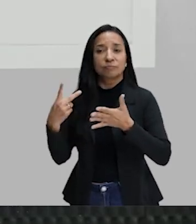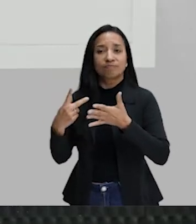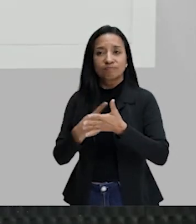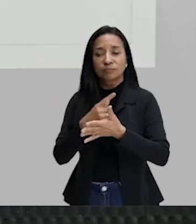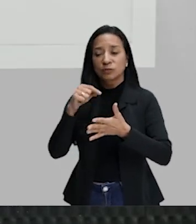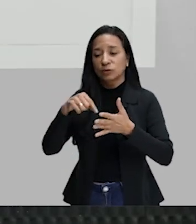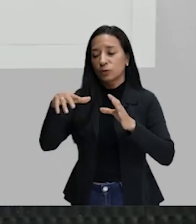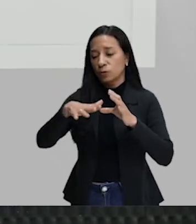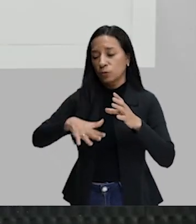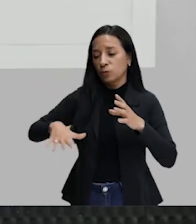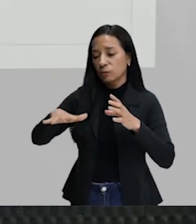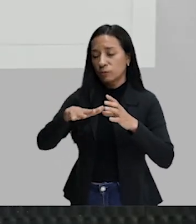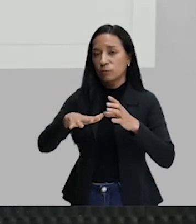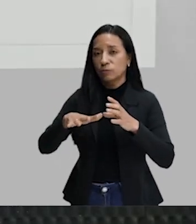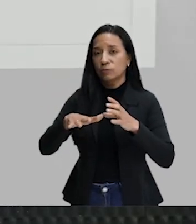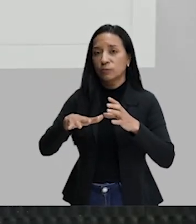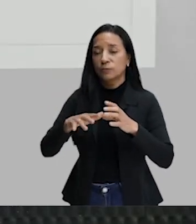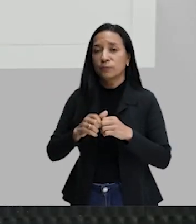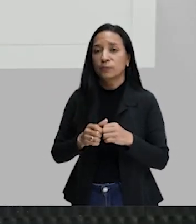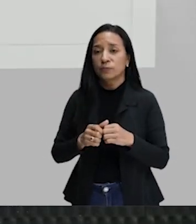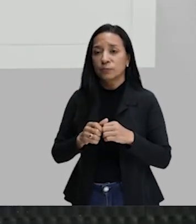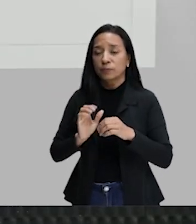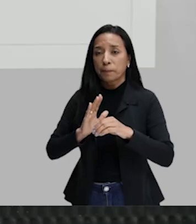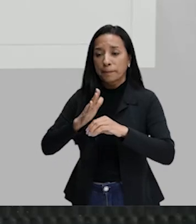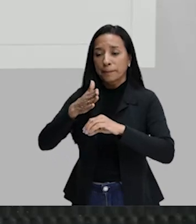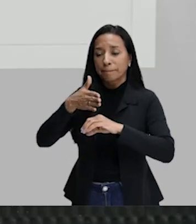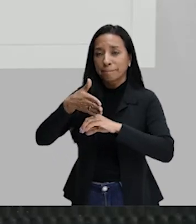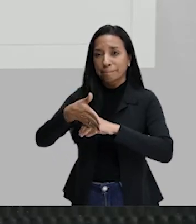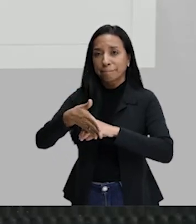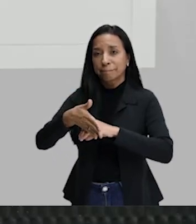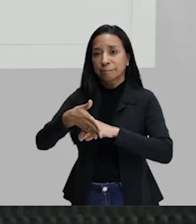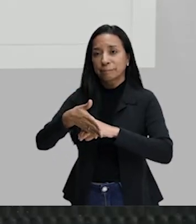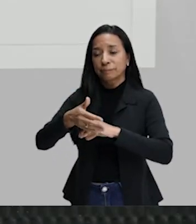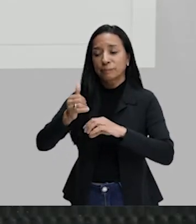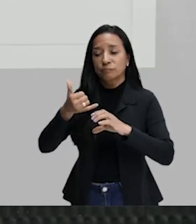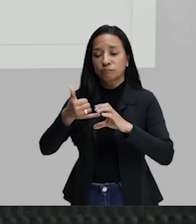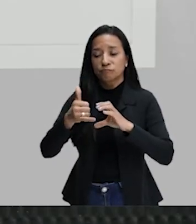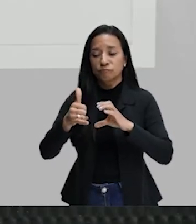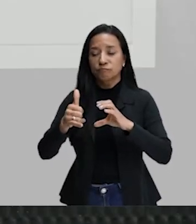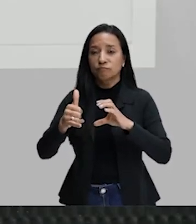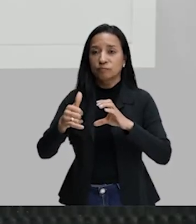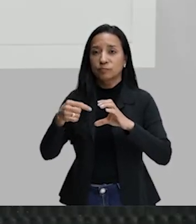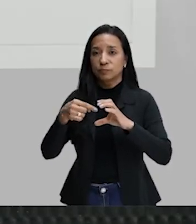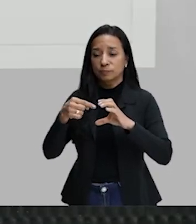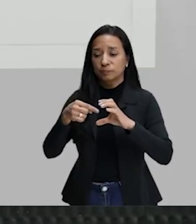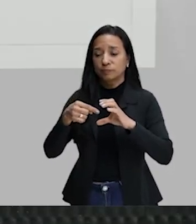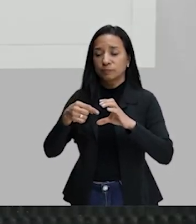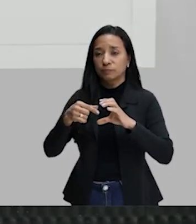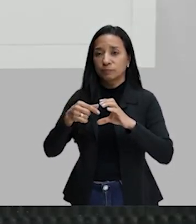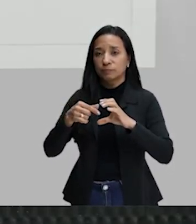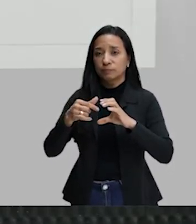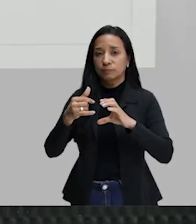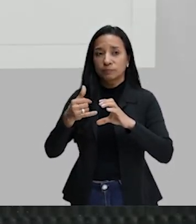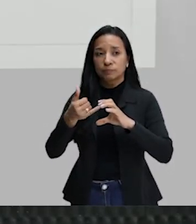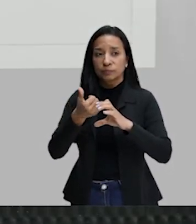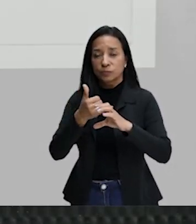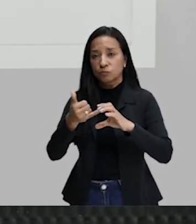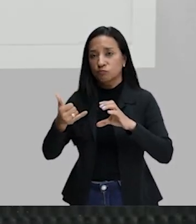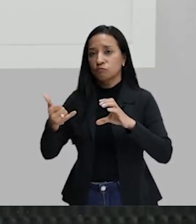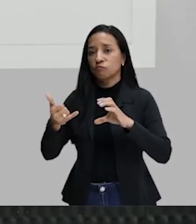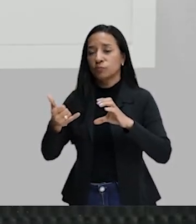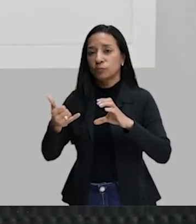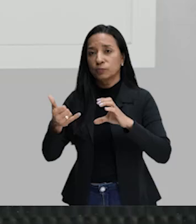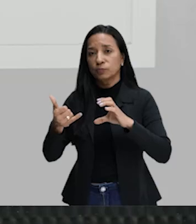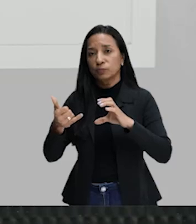seguinte. Quando ele entra, né, a carga ela entra neste sentido, formando um certo